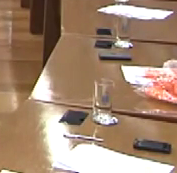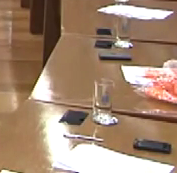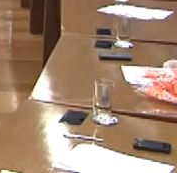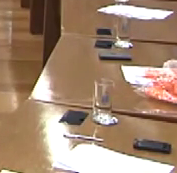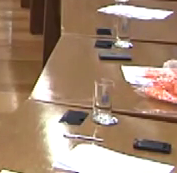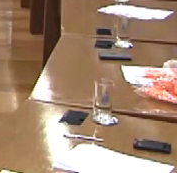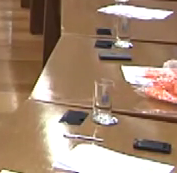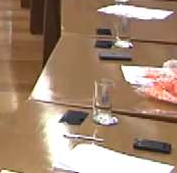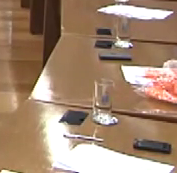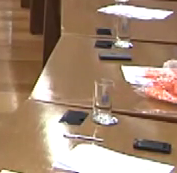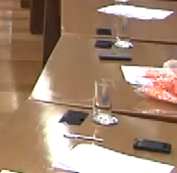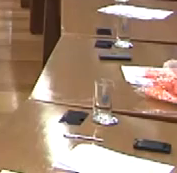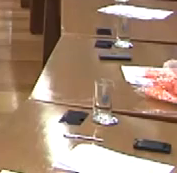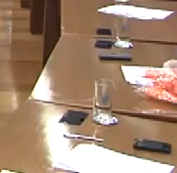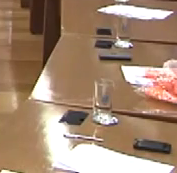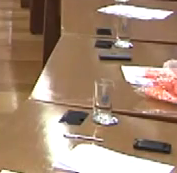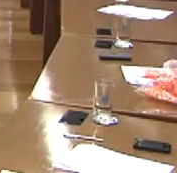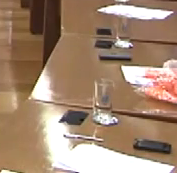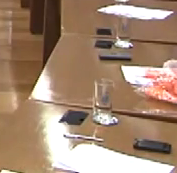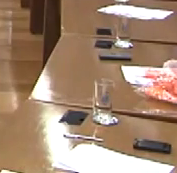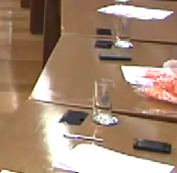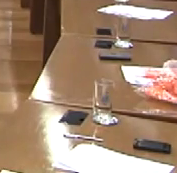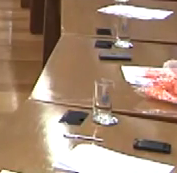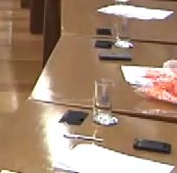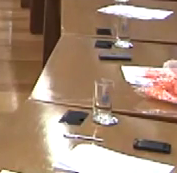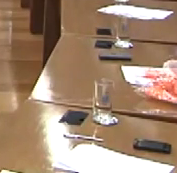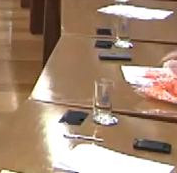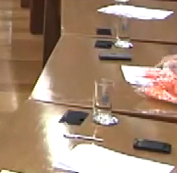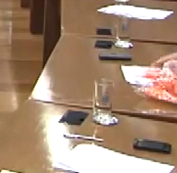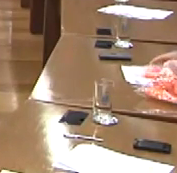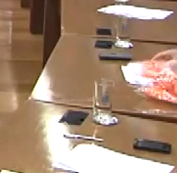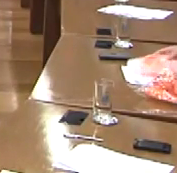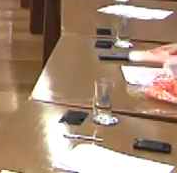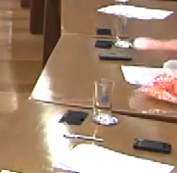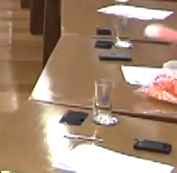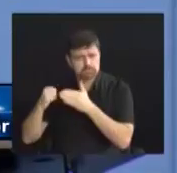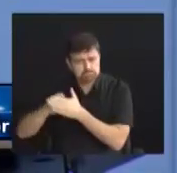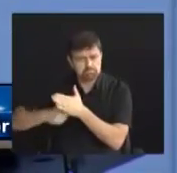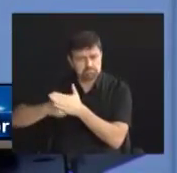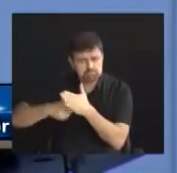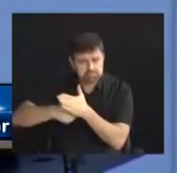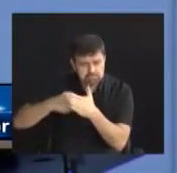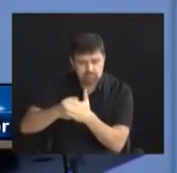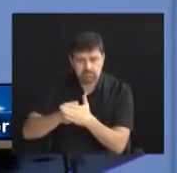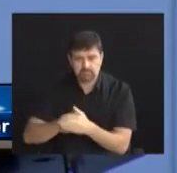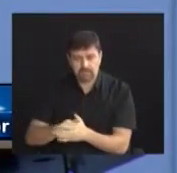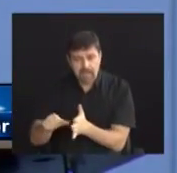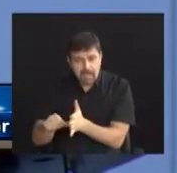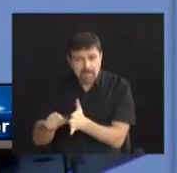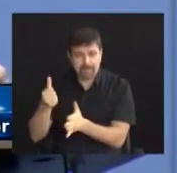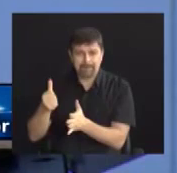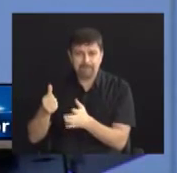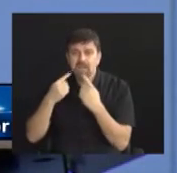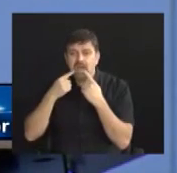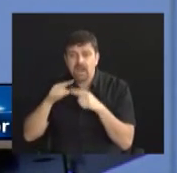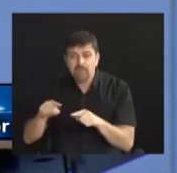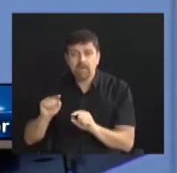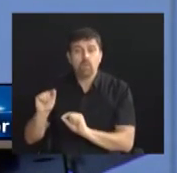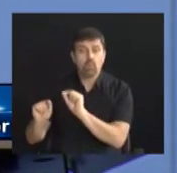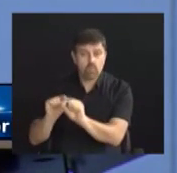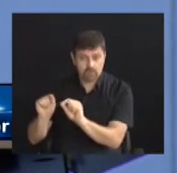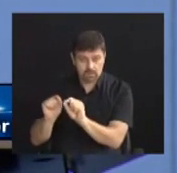reclamações que recebeu em seu gabinete da liderança comunitária do Parque Itajaí. A primeira reclamação que